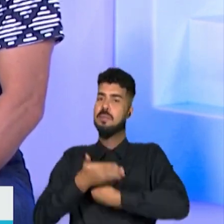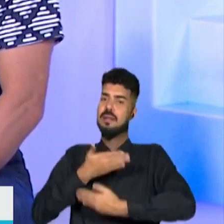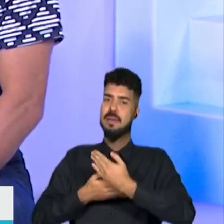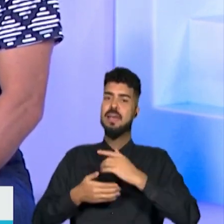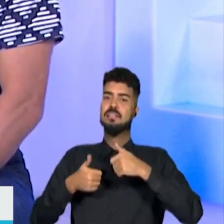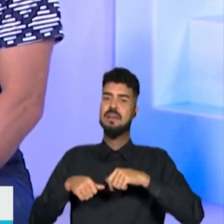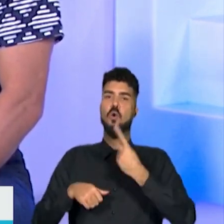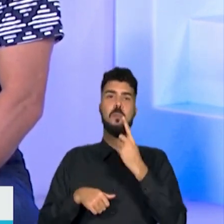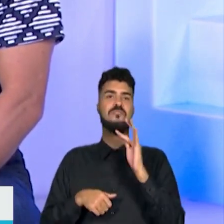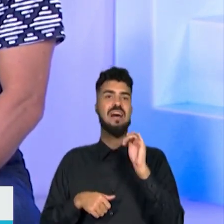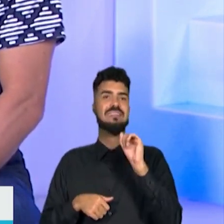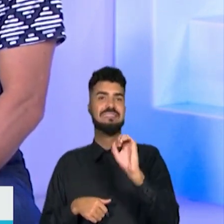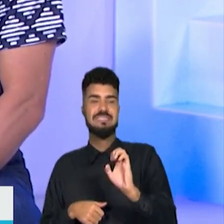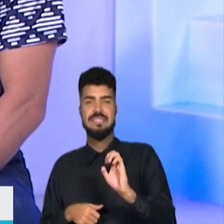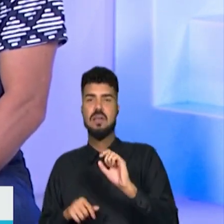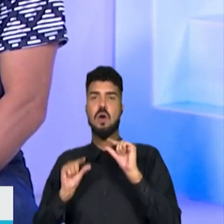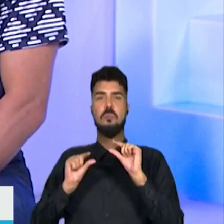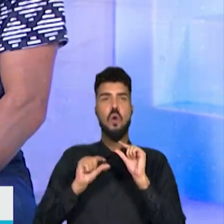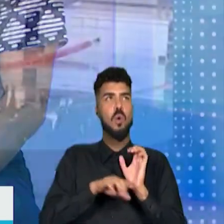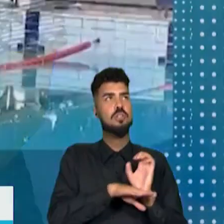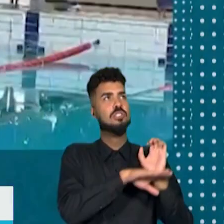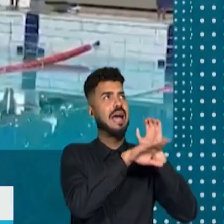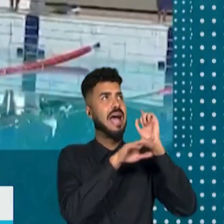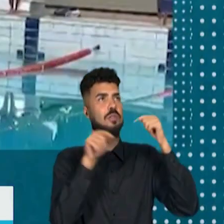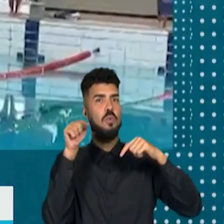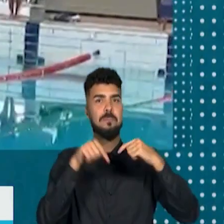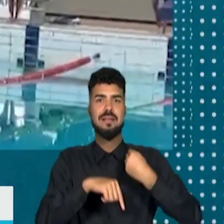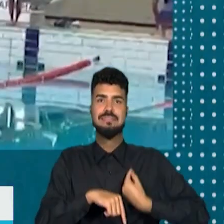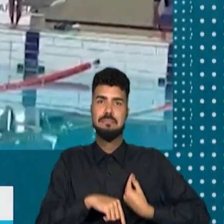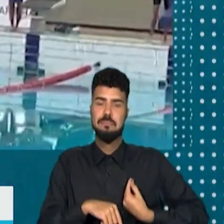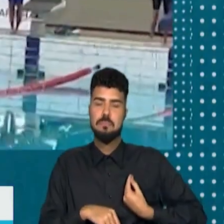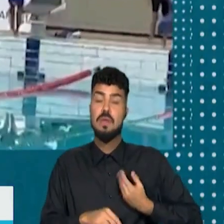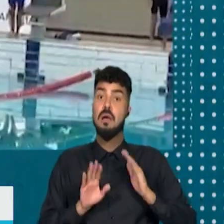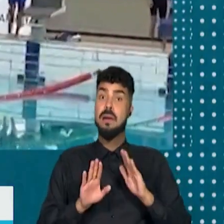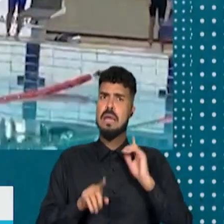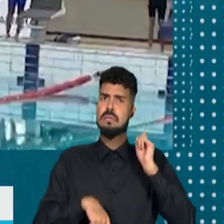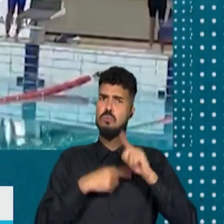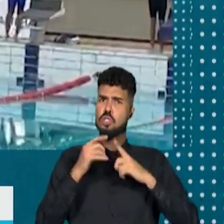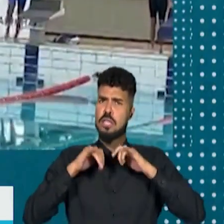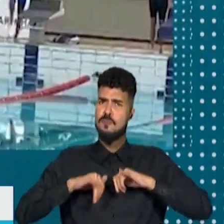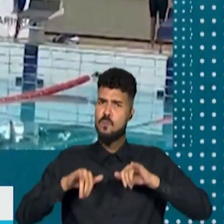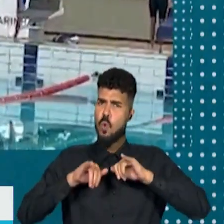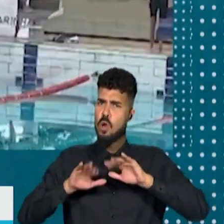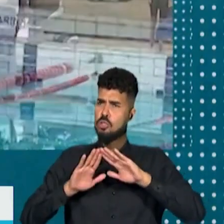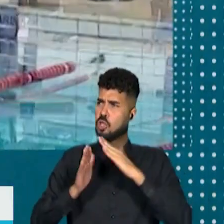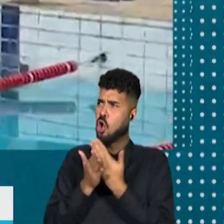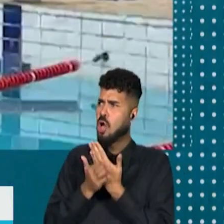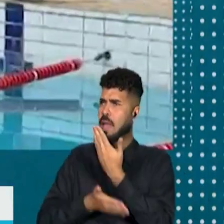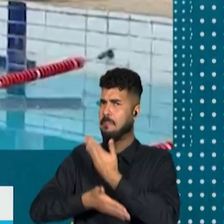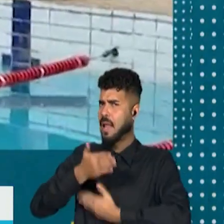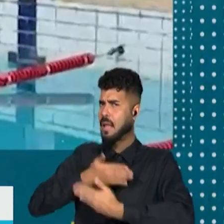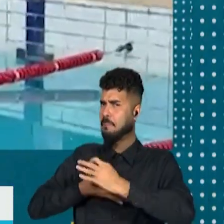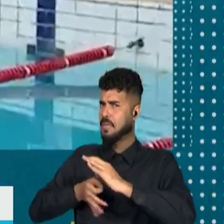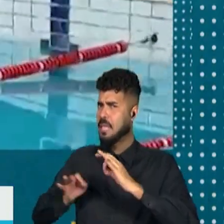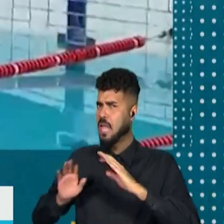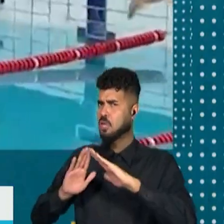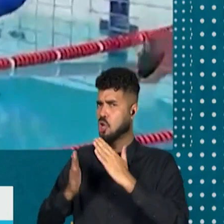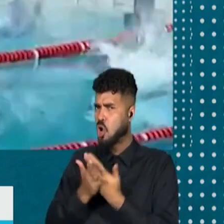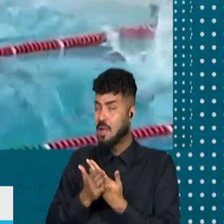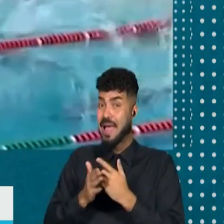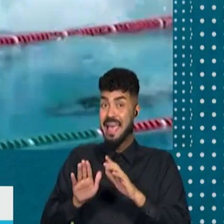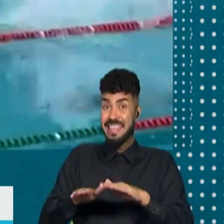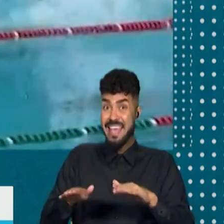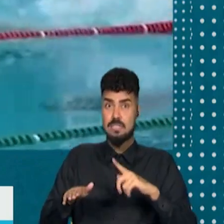fase só, poucos estados participavam. E conforme isso foi sendo divulgado e o esporte chegou a crianças cada